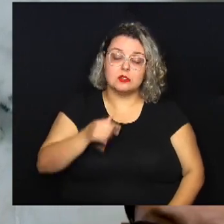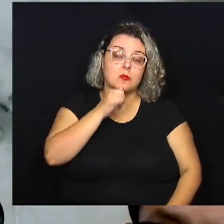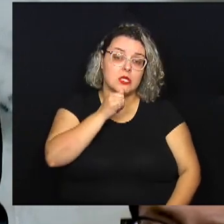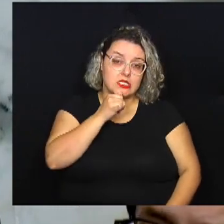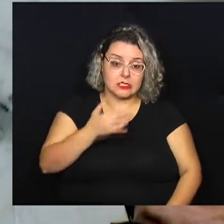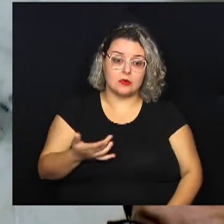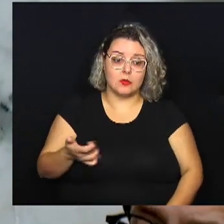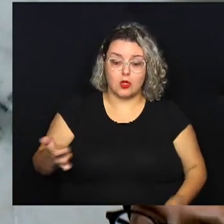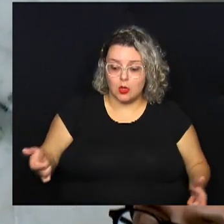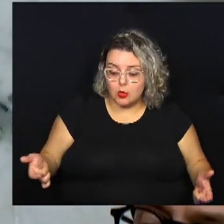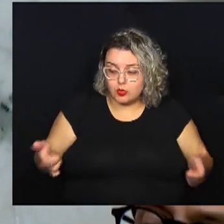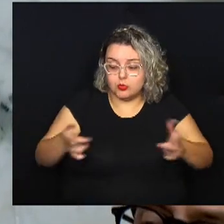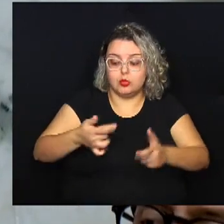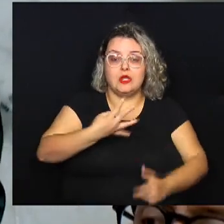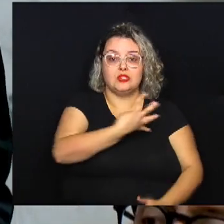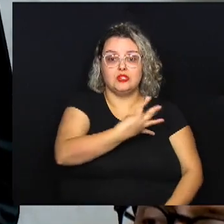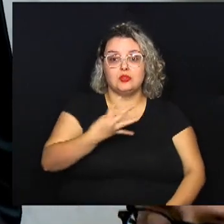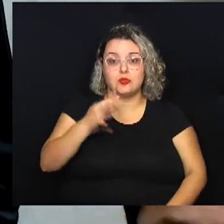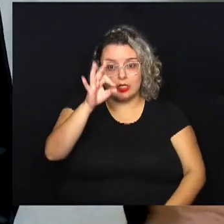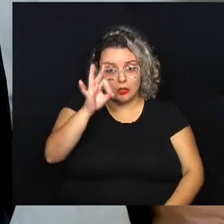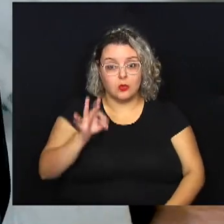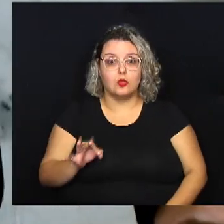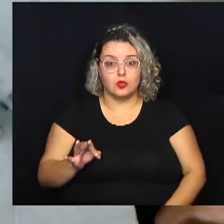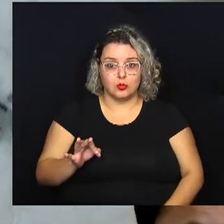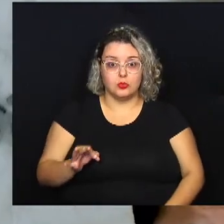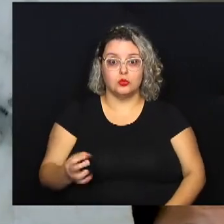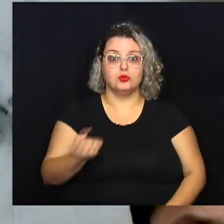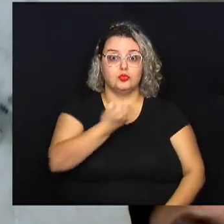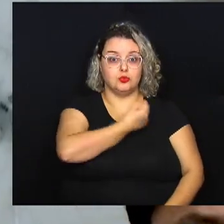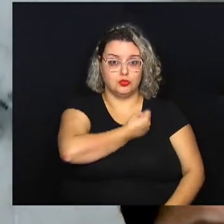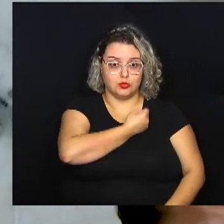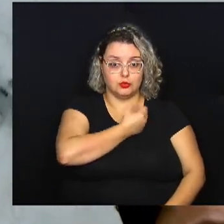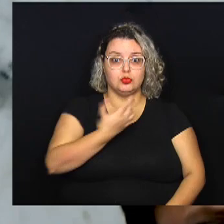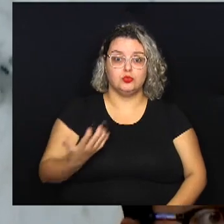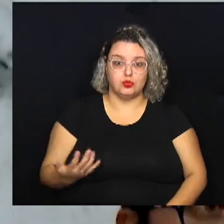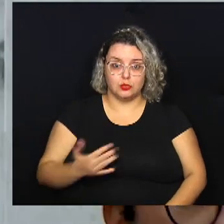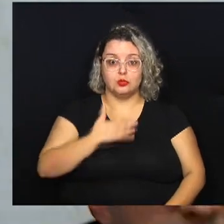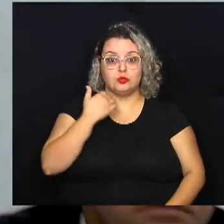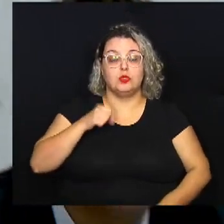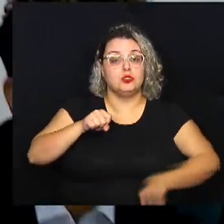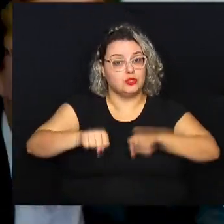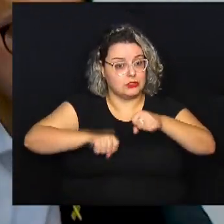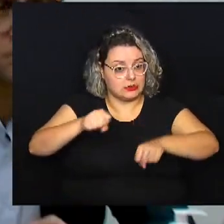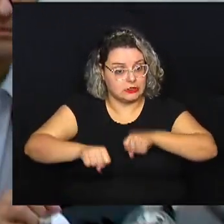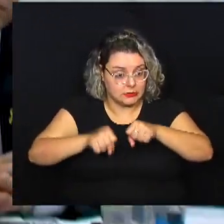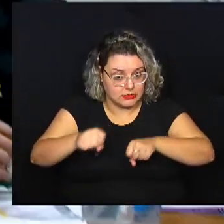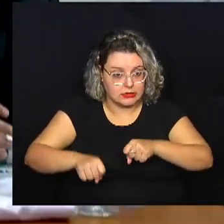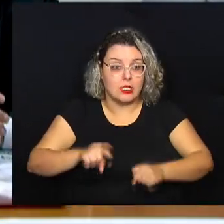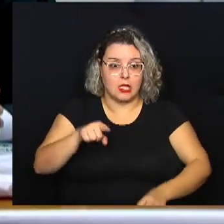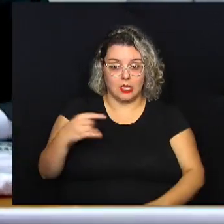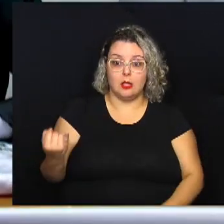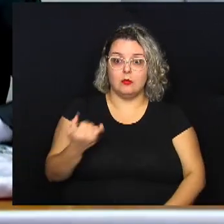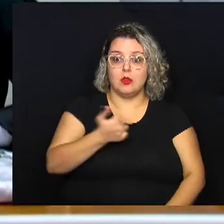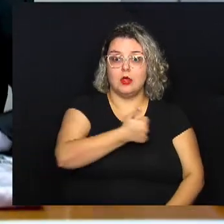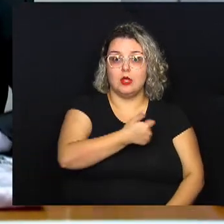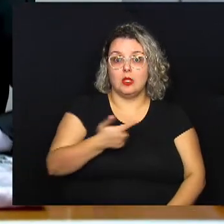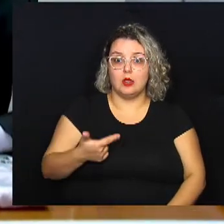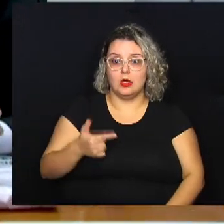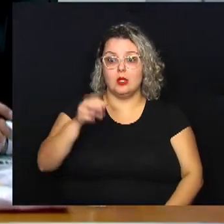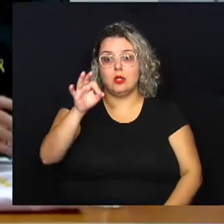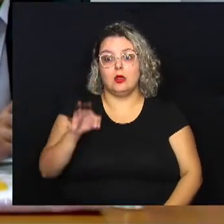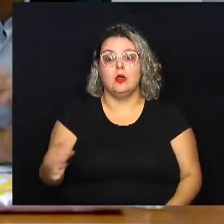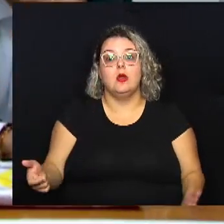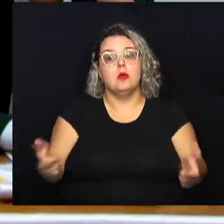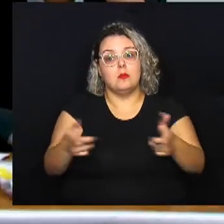uma redução de 44% no número de mortes de ciclistas, isso é importante. 12% a